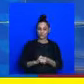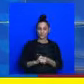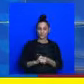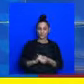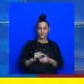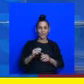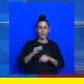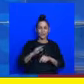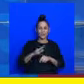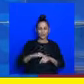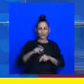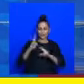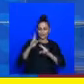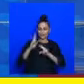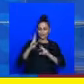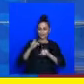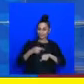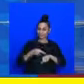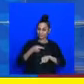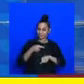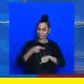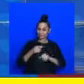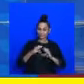Vale a torcida agora.